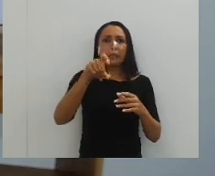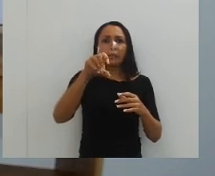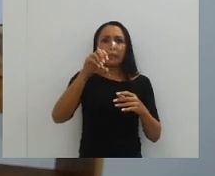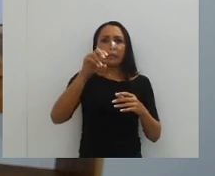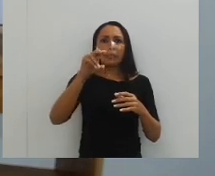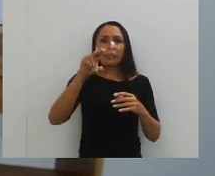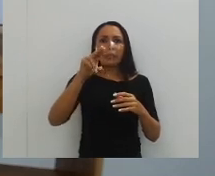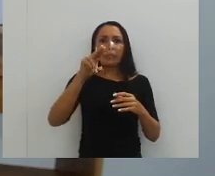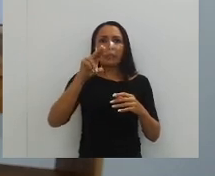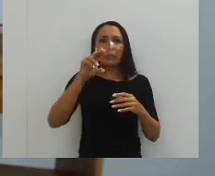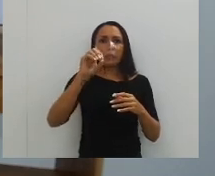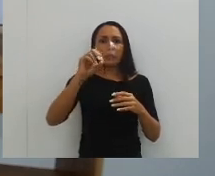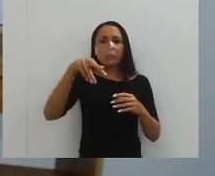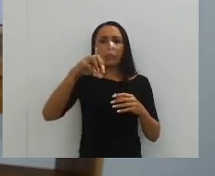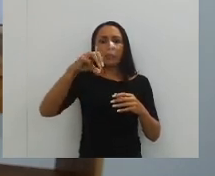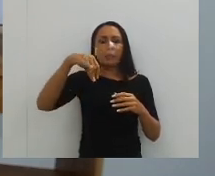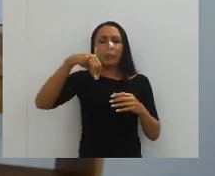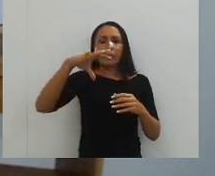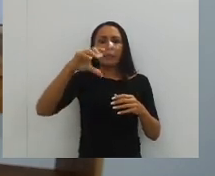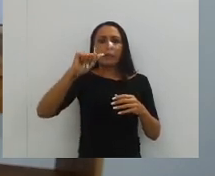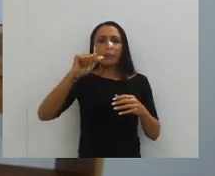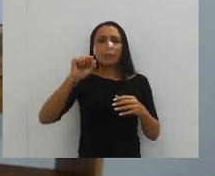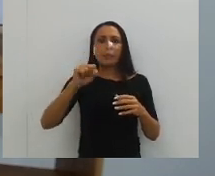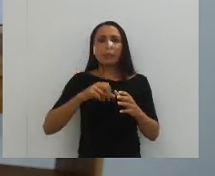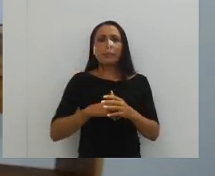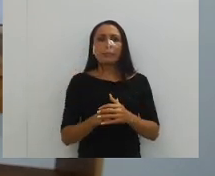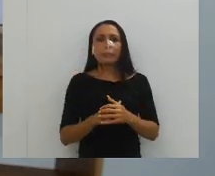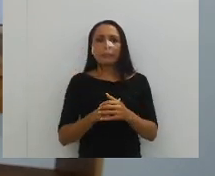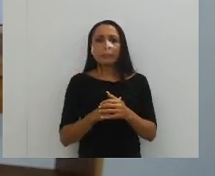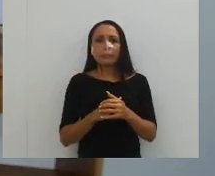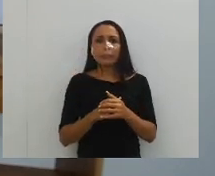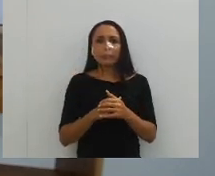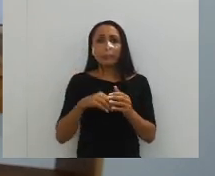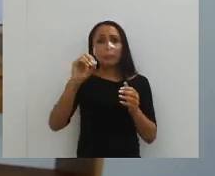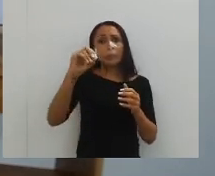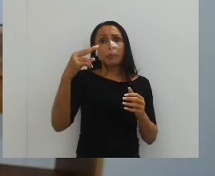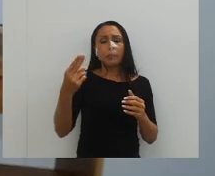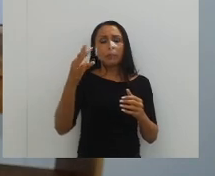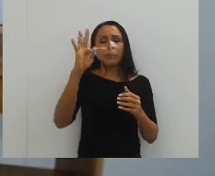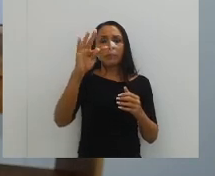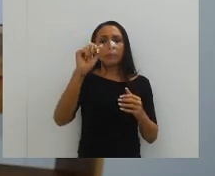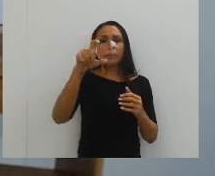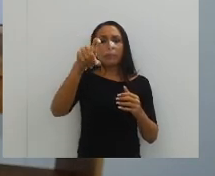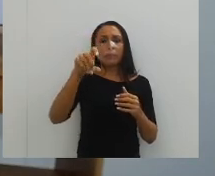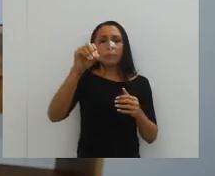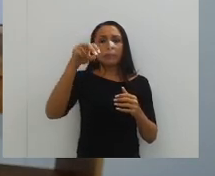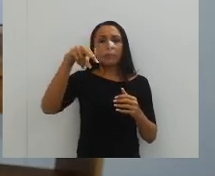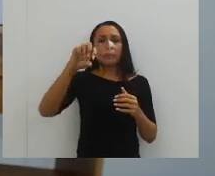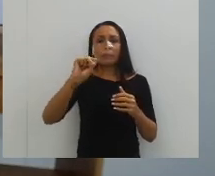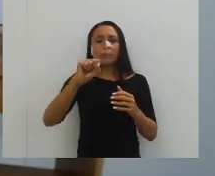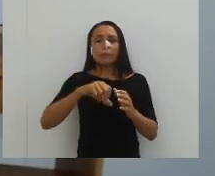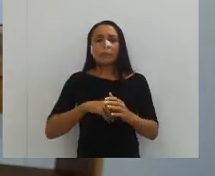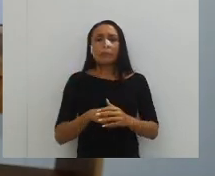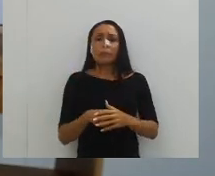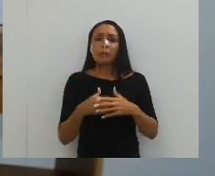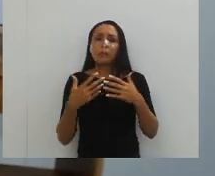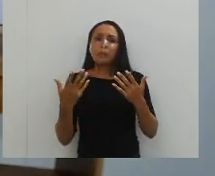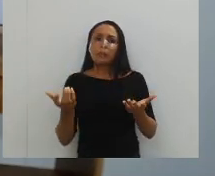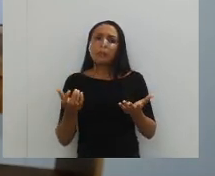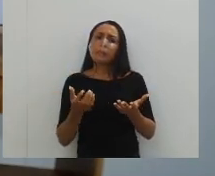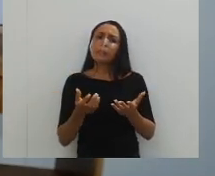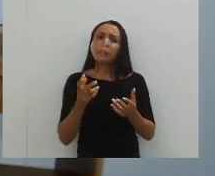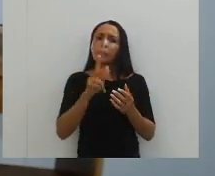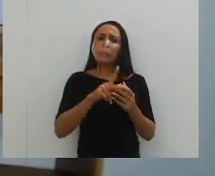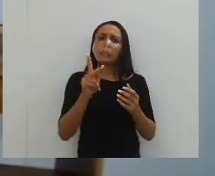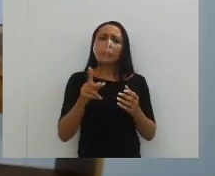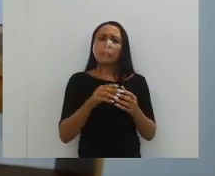táxons. É aí que ele vai criar as famosas categorias taxonômicas ou táxons. Tá? Aí você vai dizer assim, tá, André, mas para que